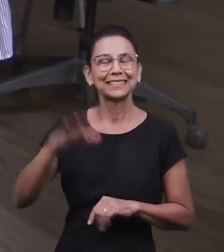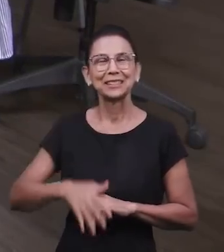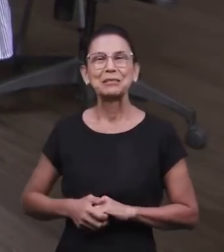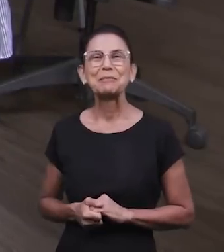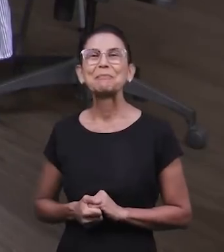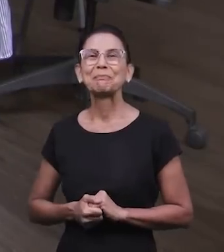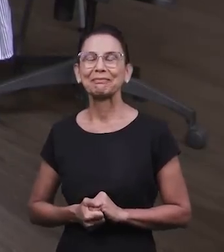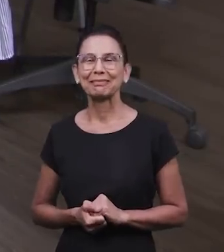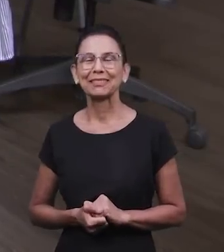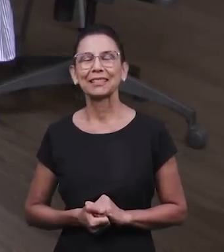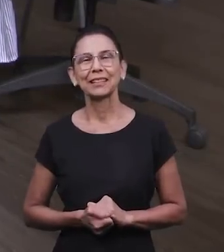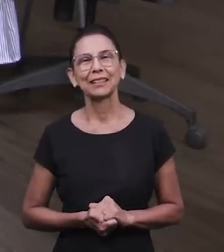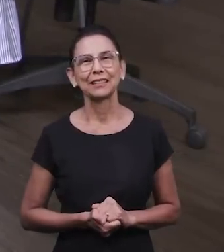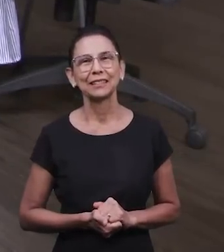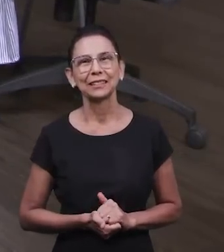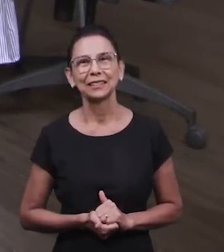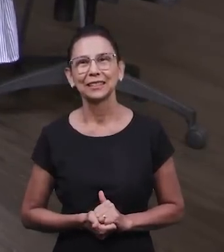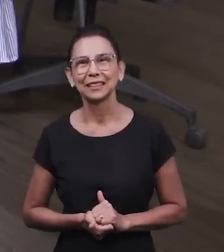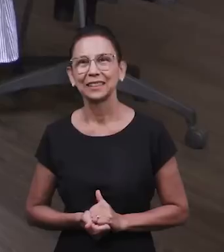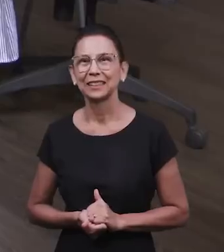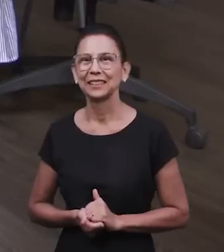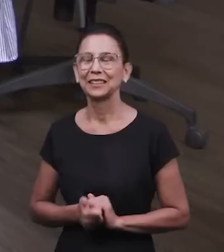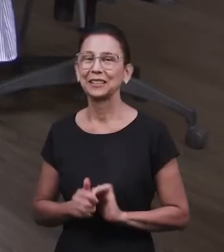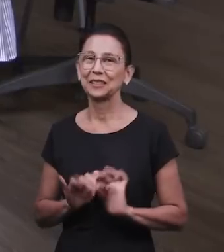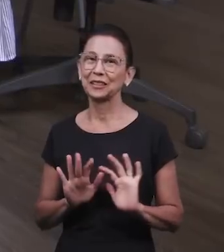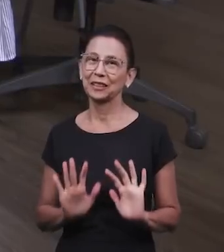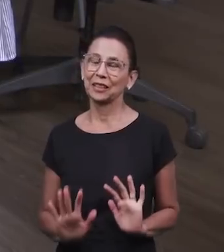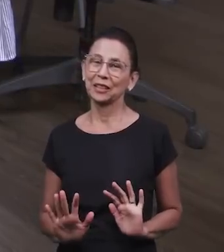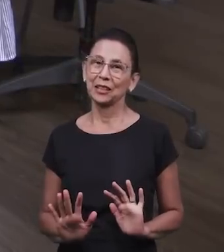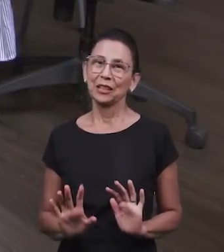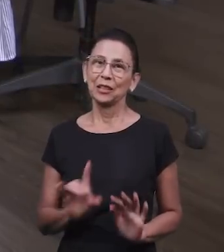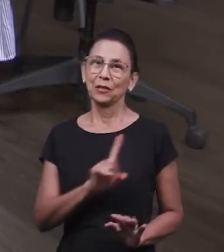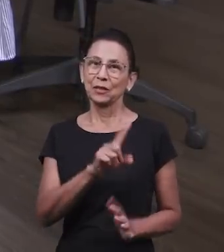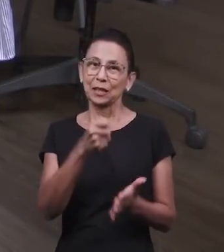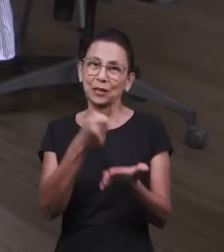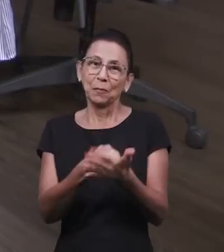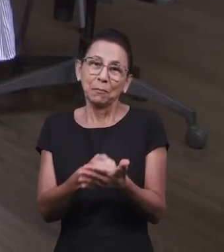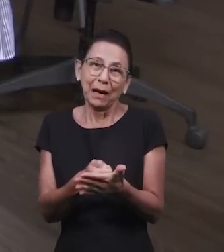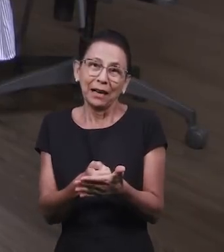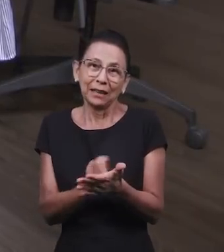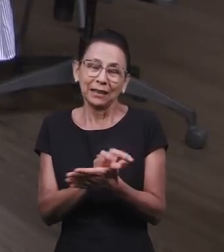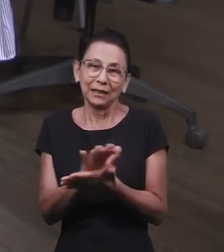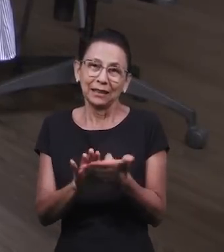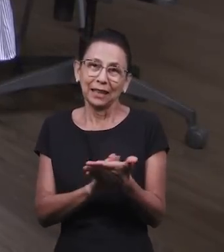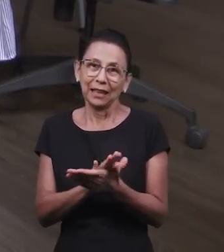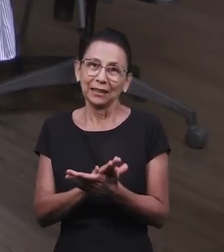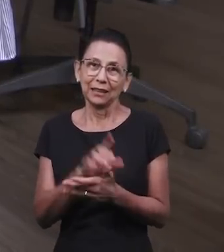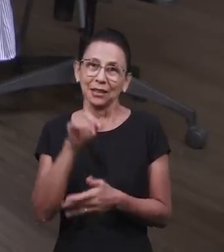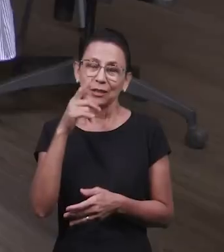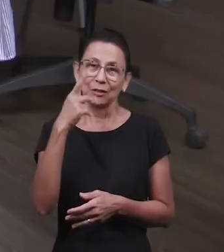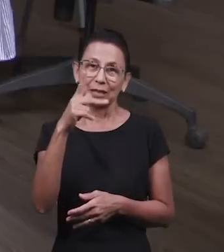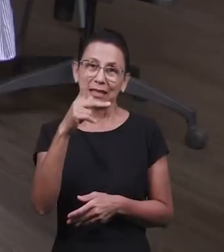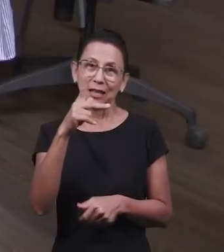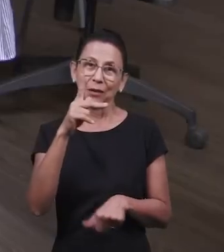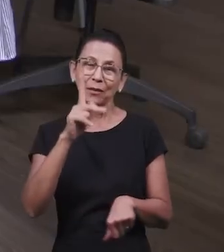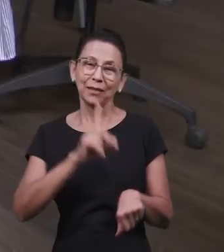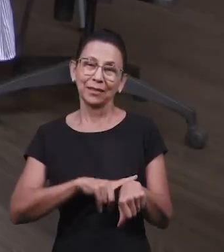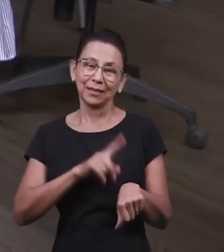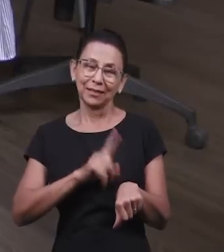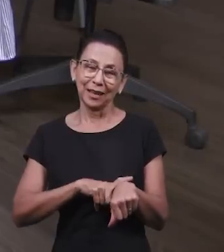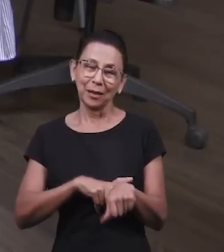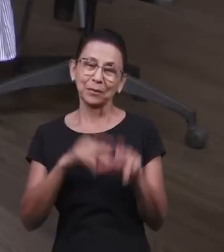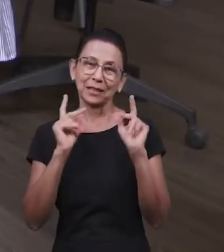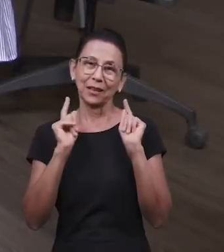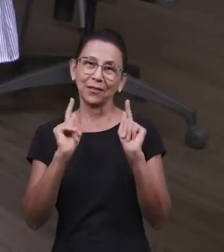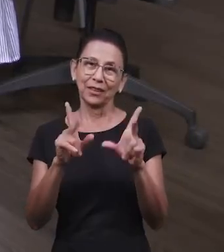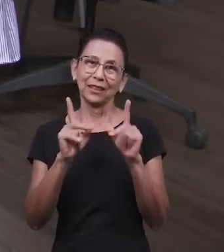aí você clica. Tem essa questão, né? Quando você não paga alguma coisa pelo uso, o produto é você. Isso. Então, estão vendendo o seu